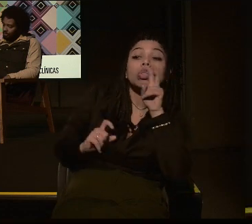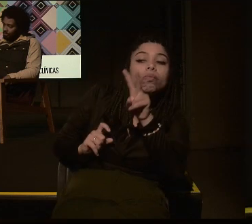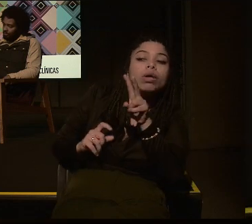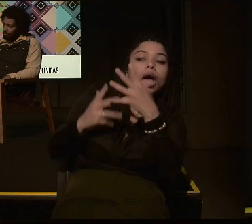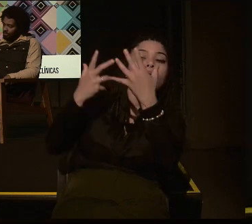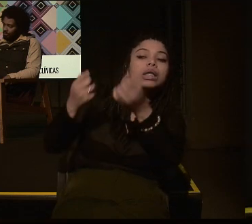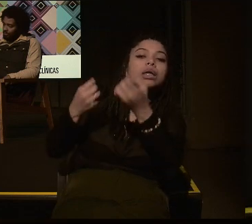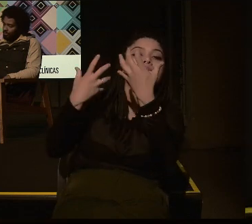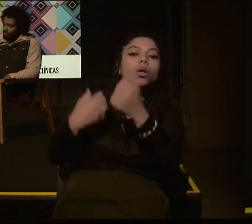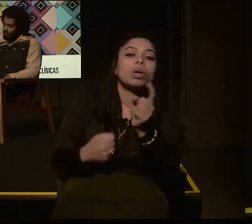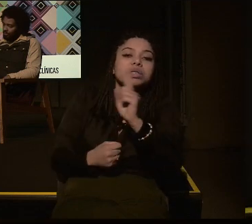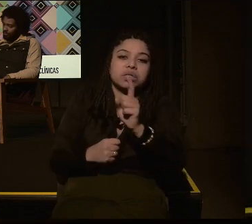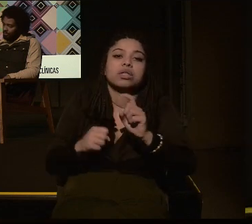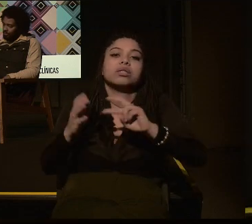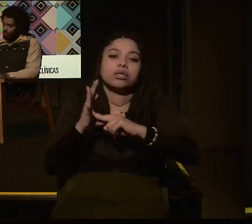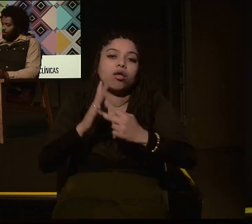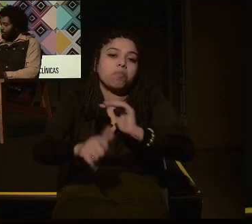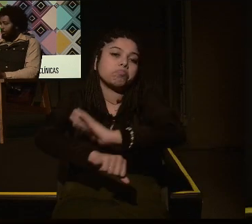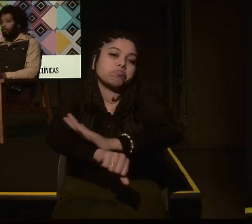Mas